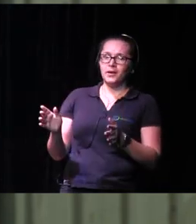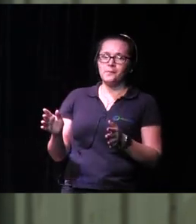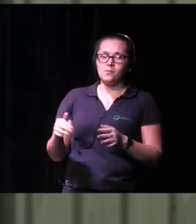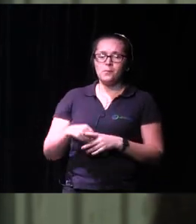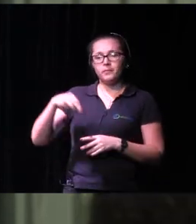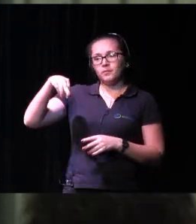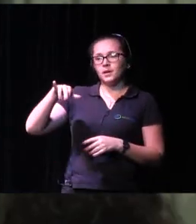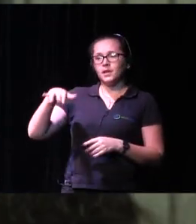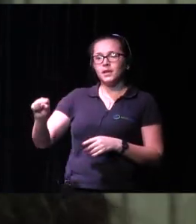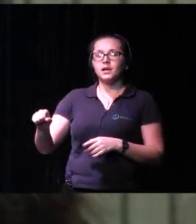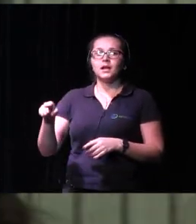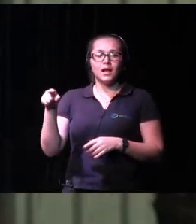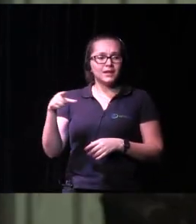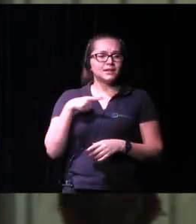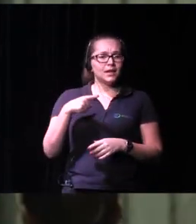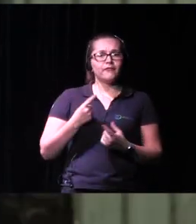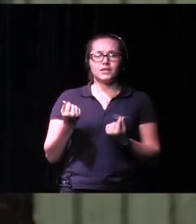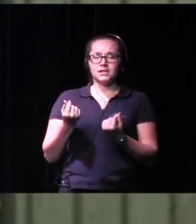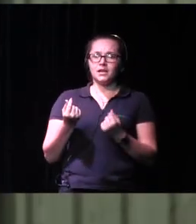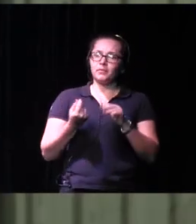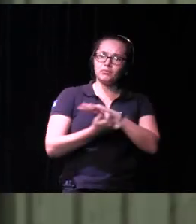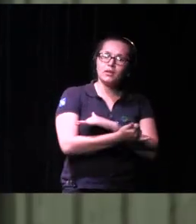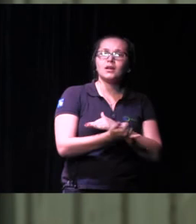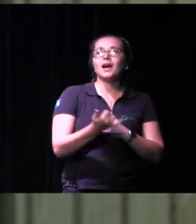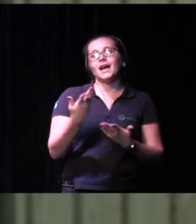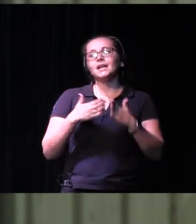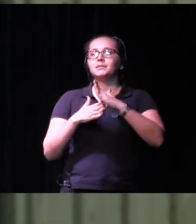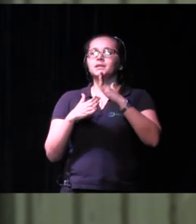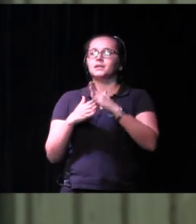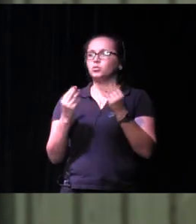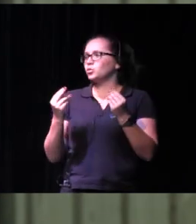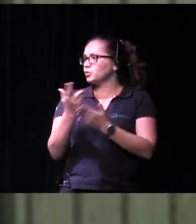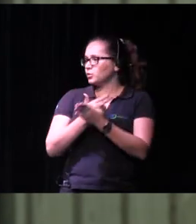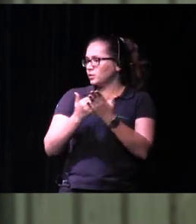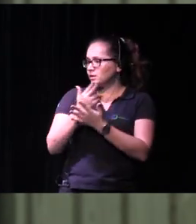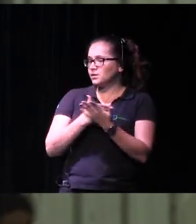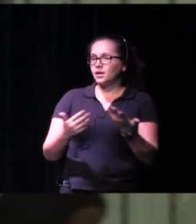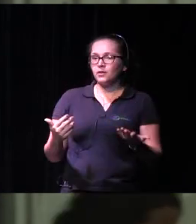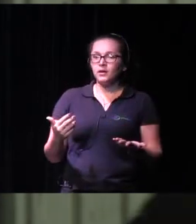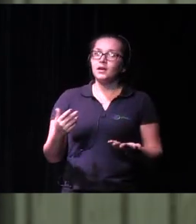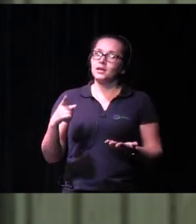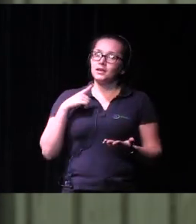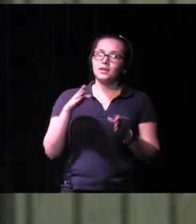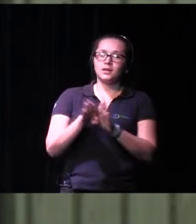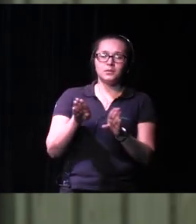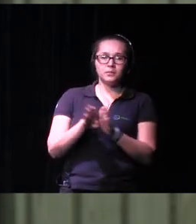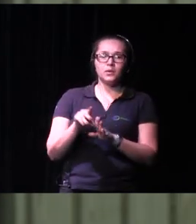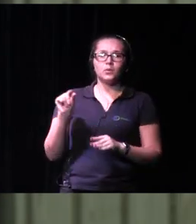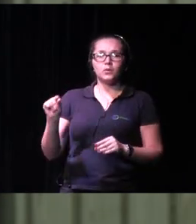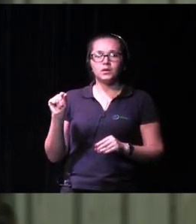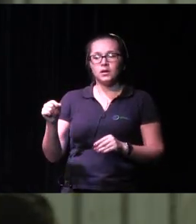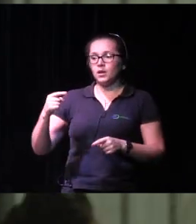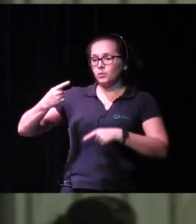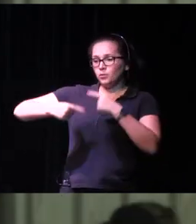você mesmo falou na sua fala, Marina, as questões de financiamento, às vezes, acabam limitando muito o desenho do espaço e